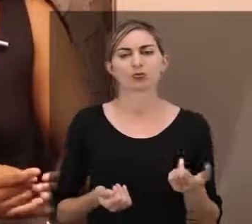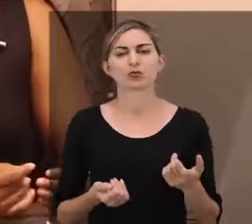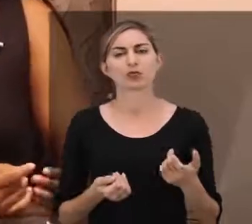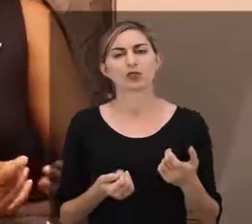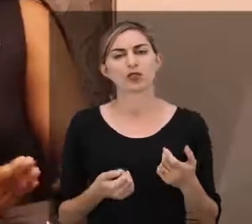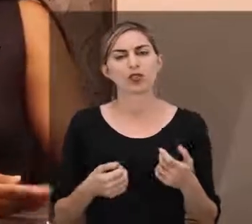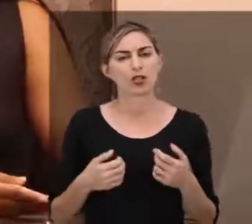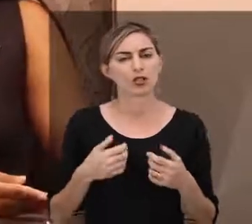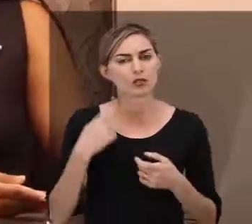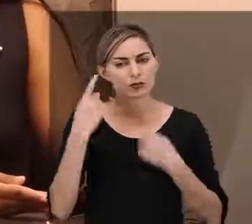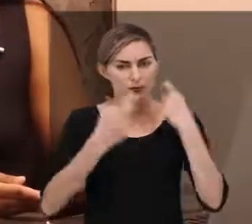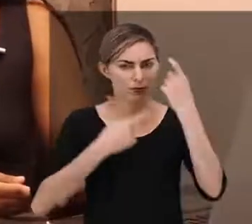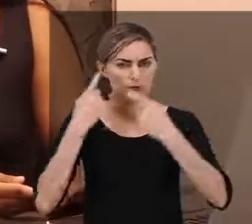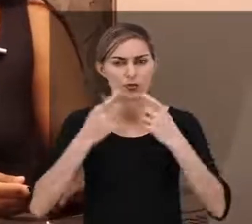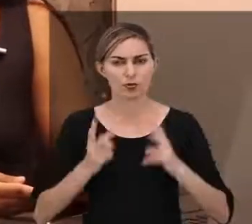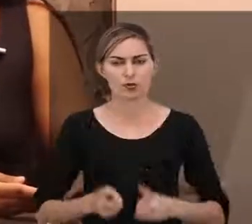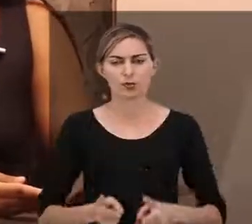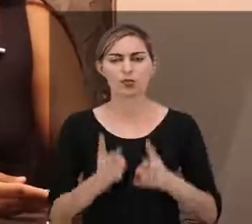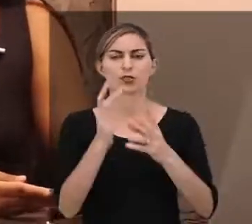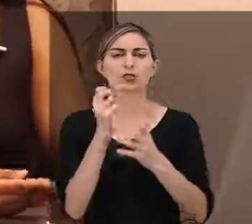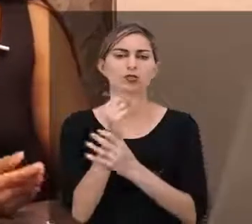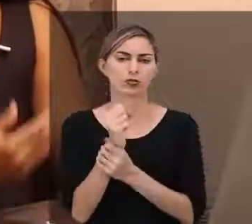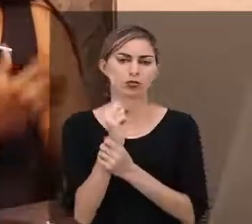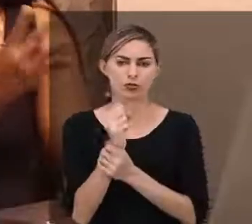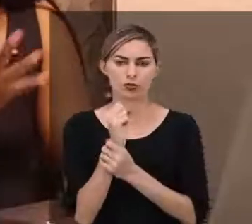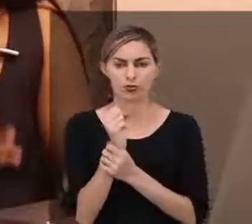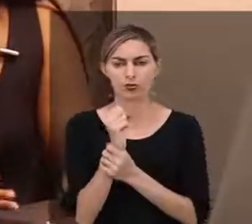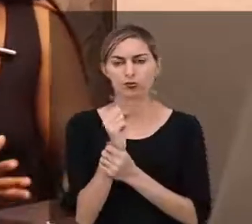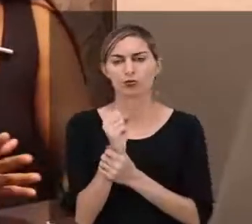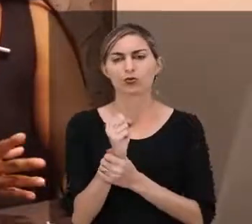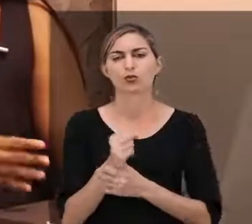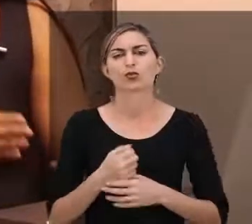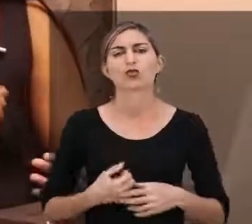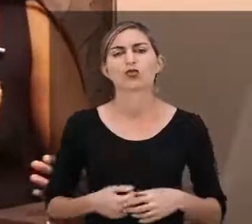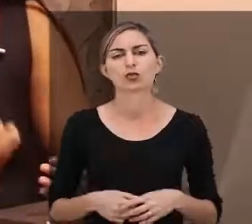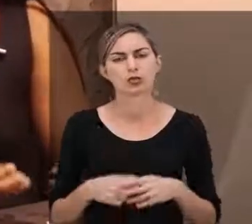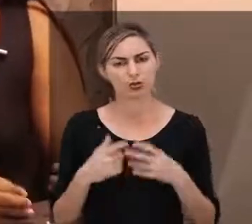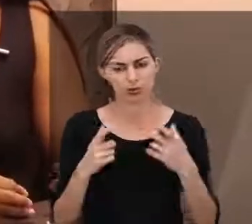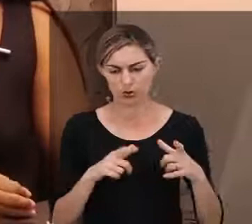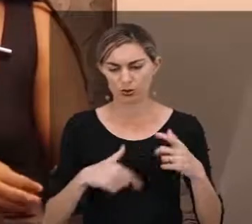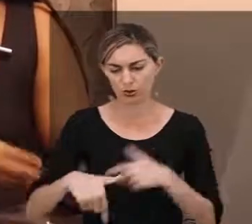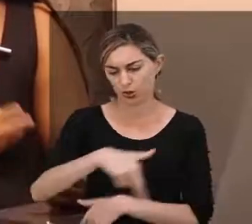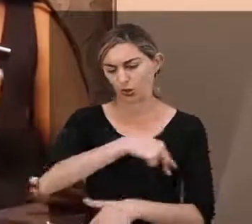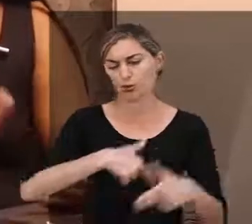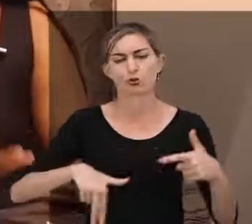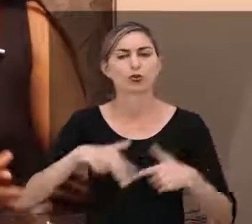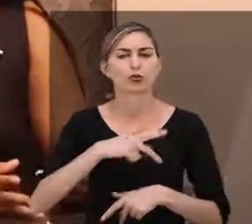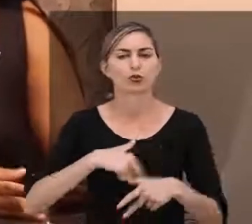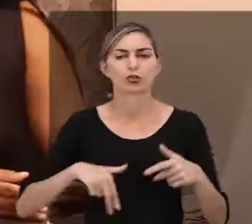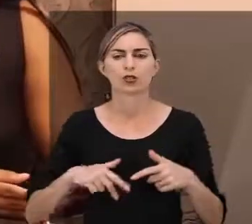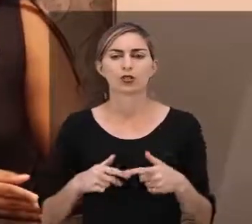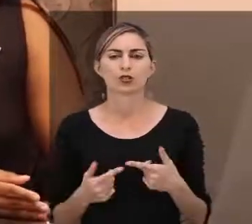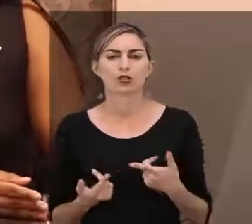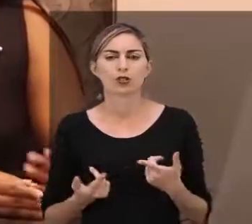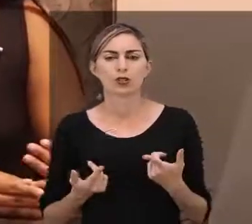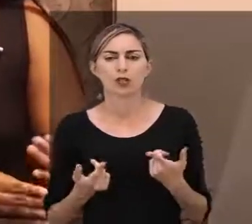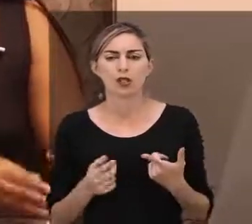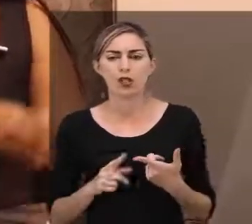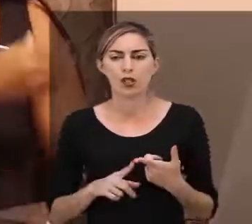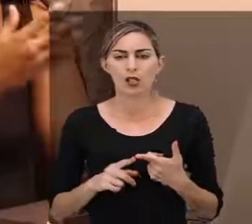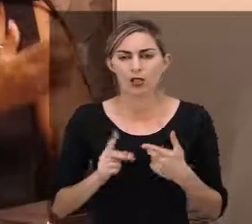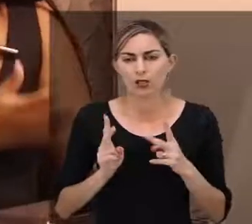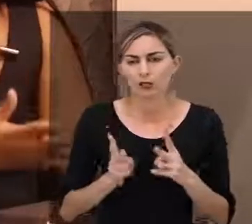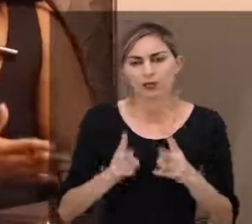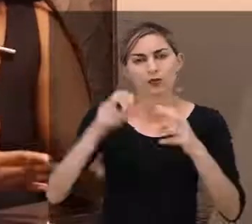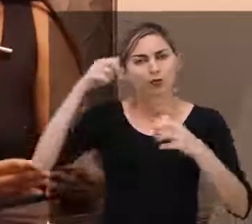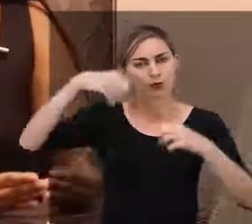E se preocupando sempre com a segurança do espaço, questão de circulação, questão de quinas, questão